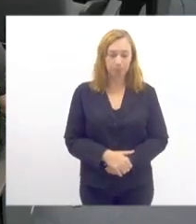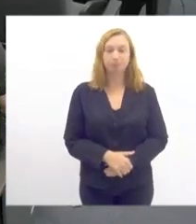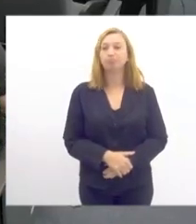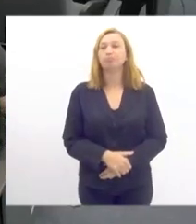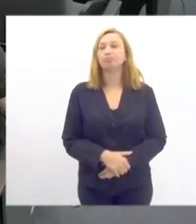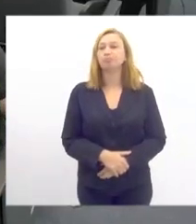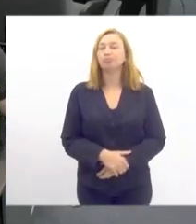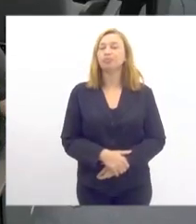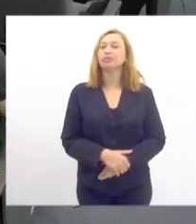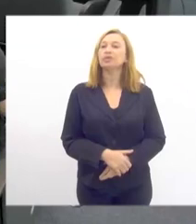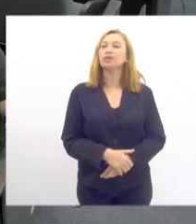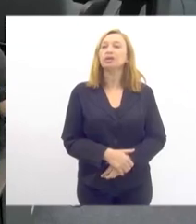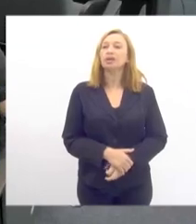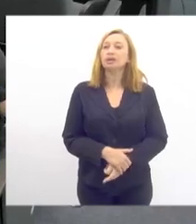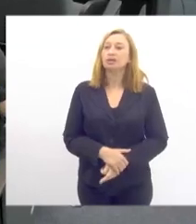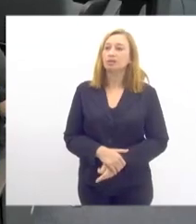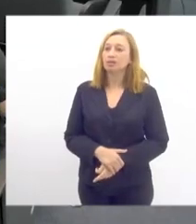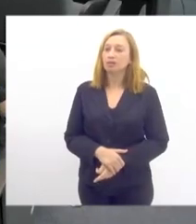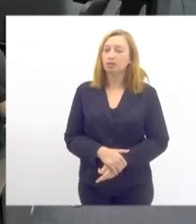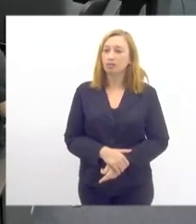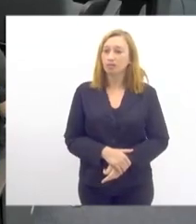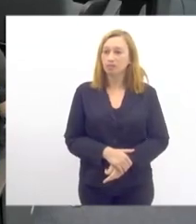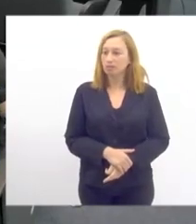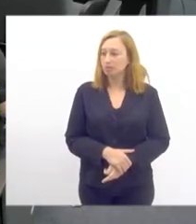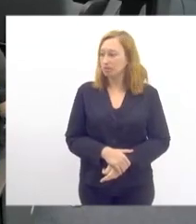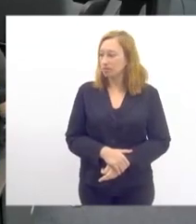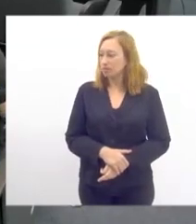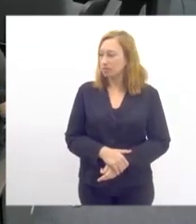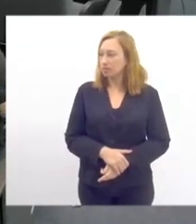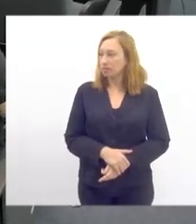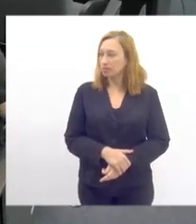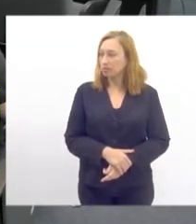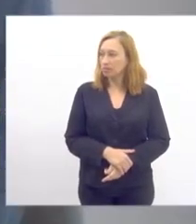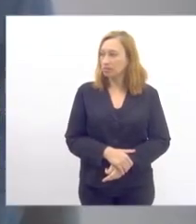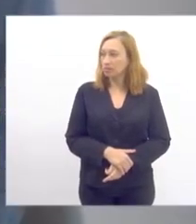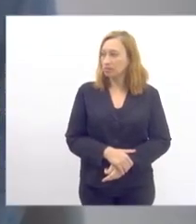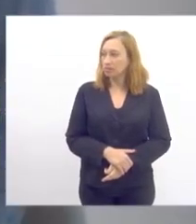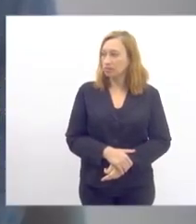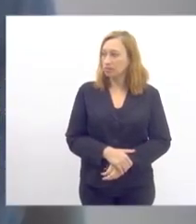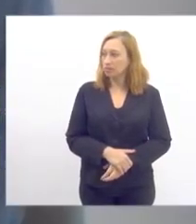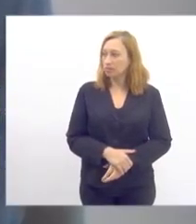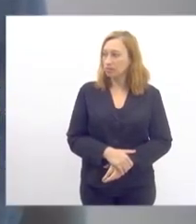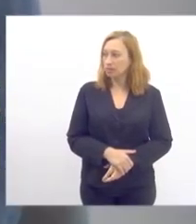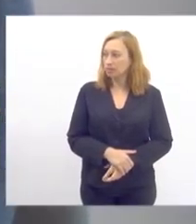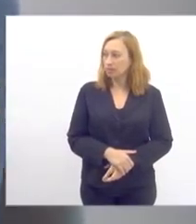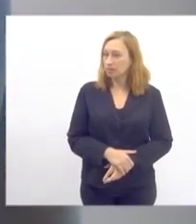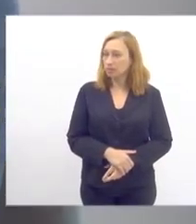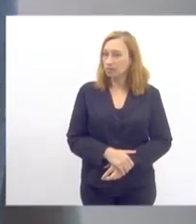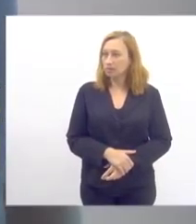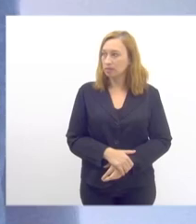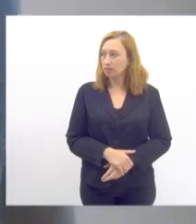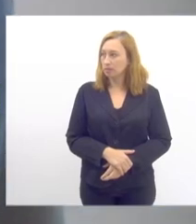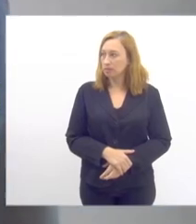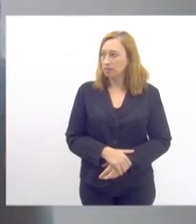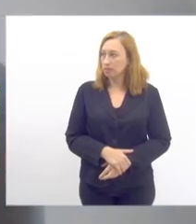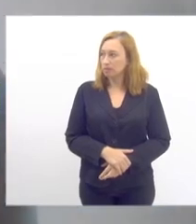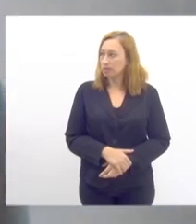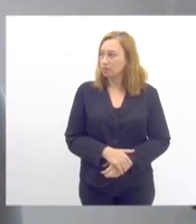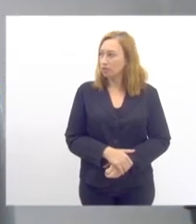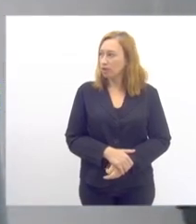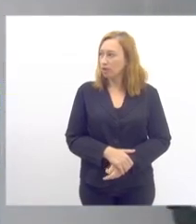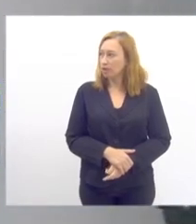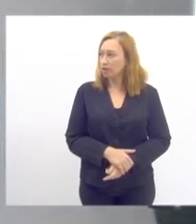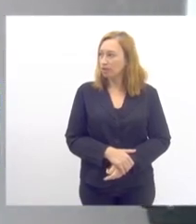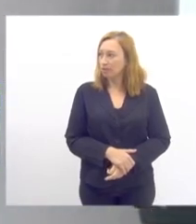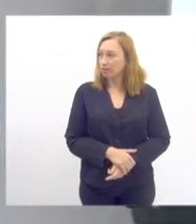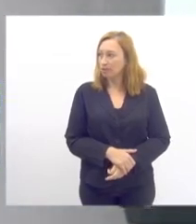Alô, estou ouvindo? Sim. Deixa eu ver. Uma única palavra depois para o senhor Gilson Rosa, que foi membro da direção sindical anterior